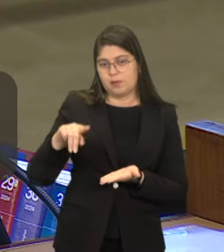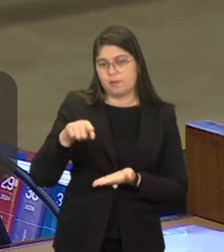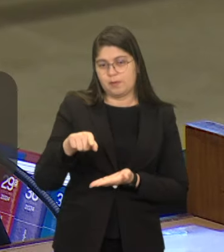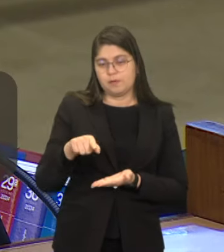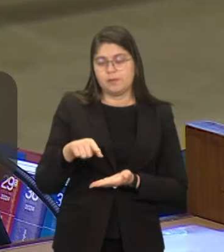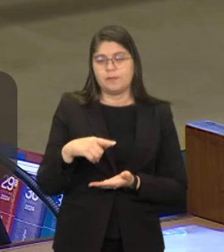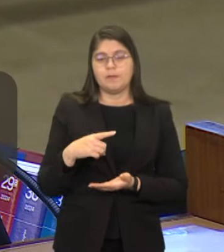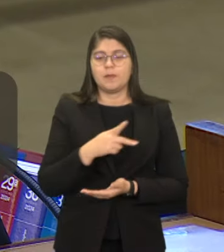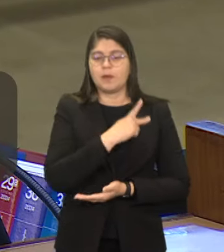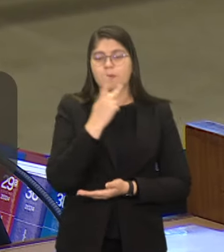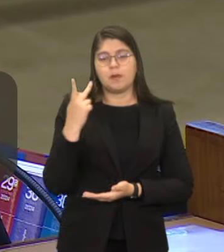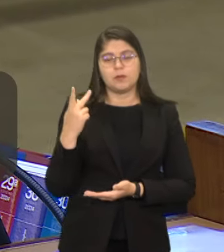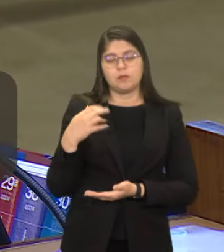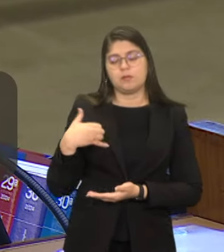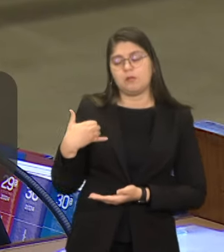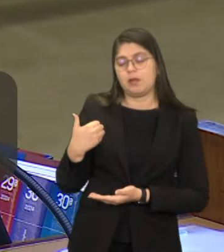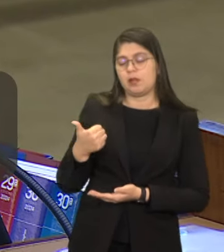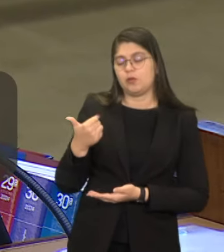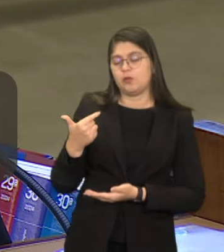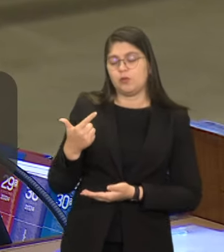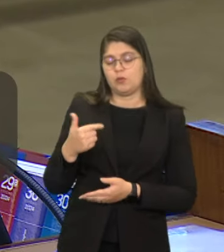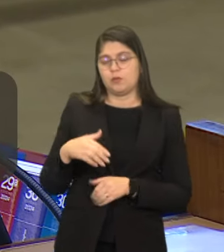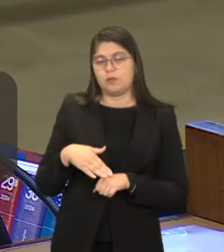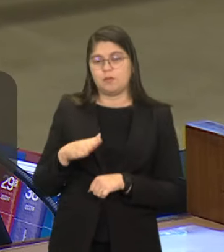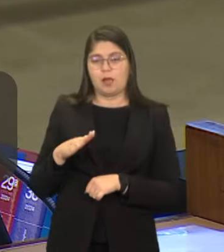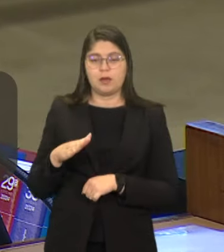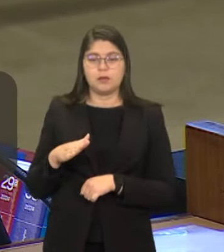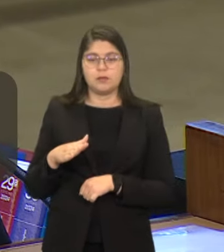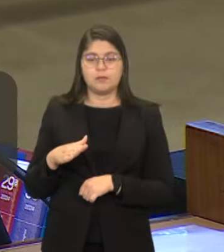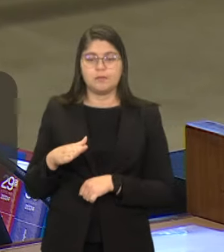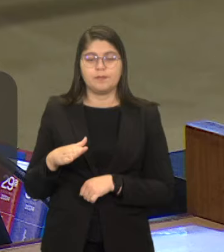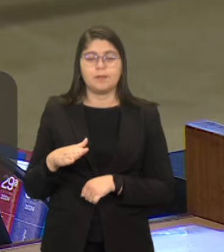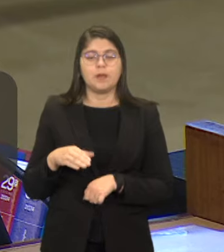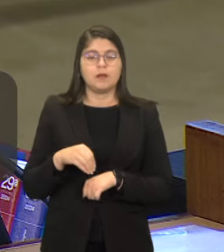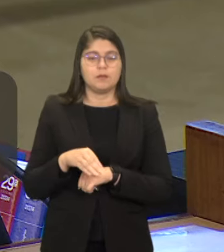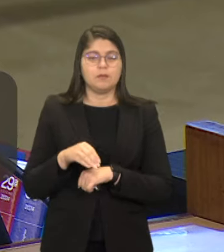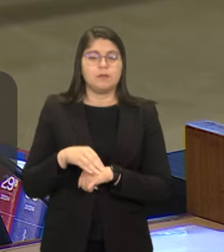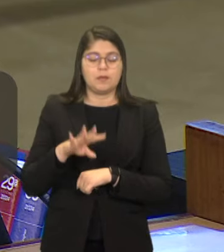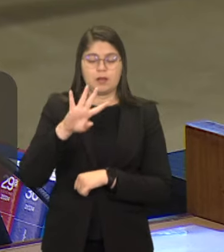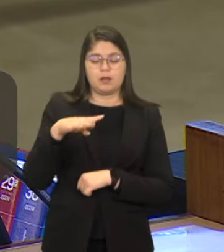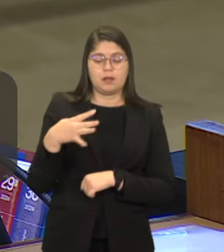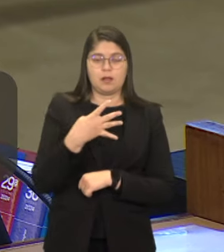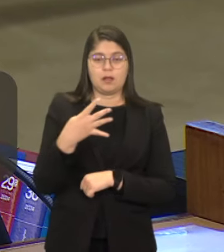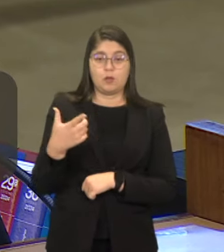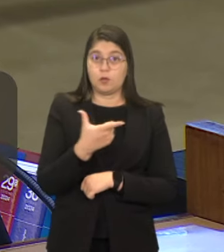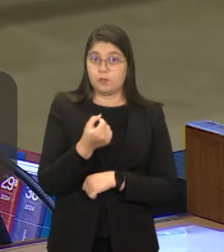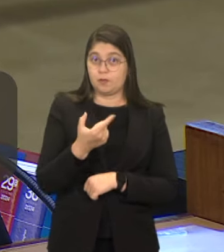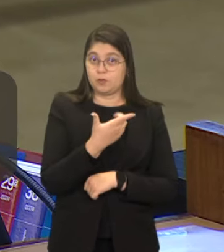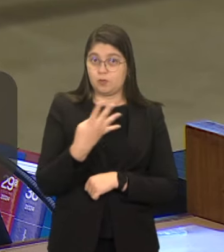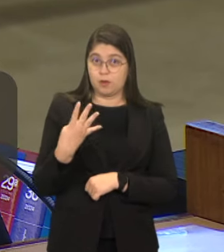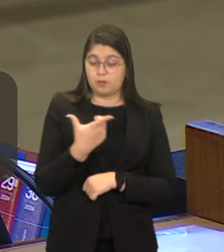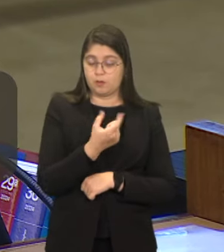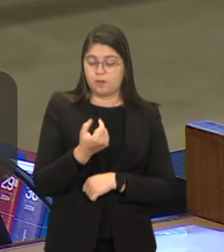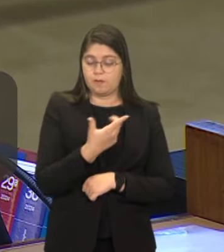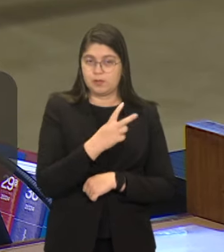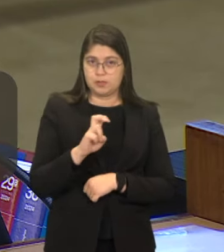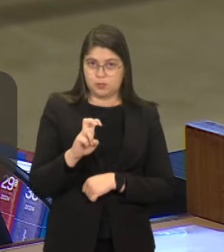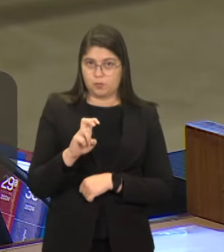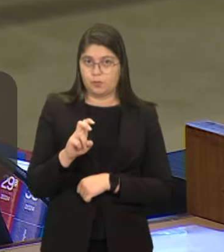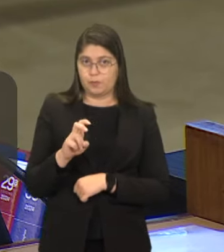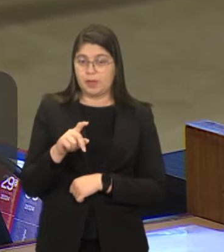Pessoas com mais de 12 anos, e eles recomendam calendário 2024-2025, órgão oficial do governo dos Estados